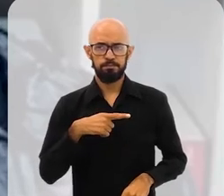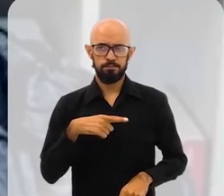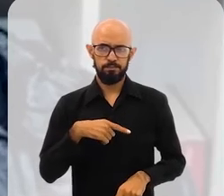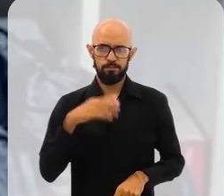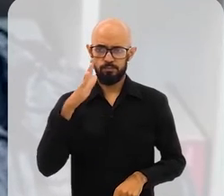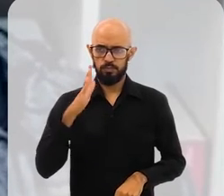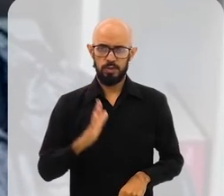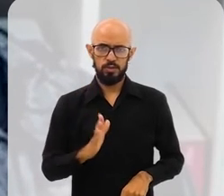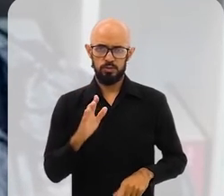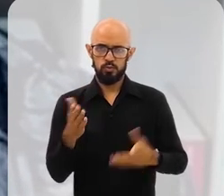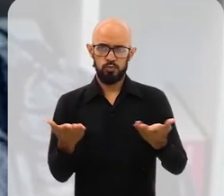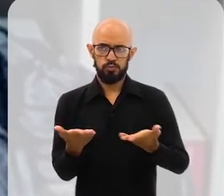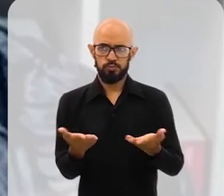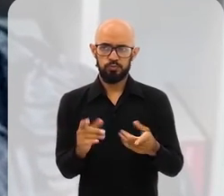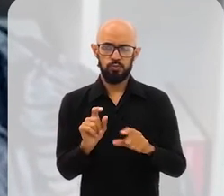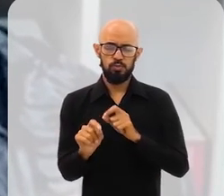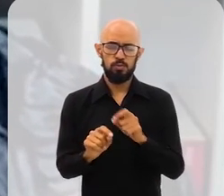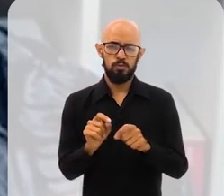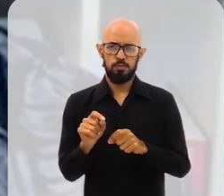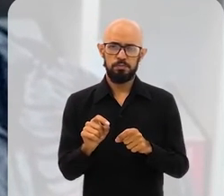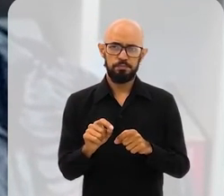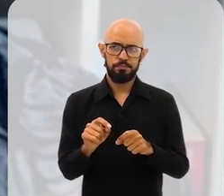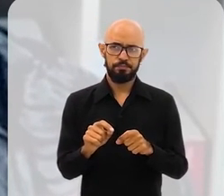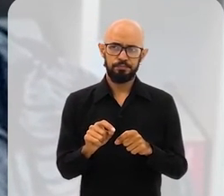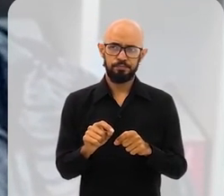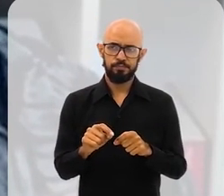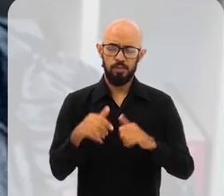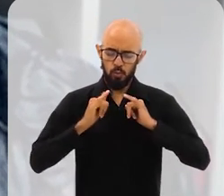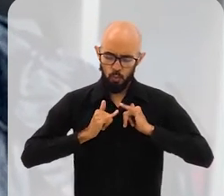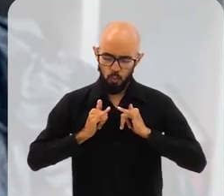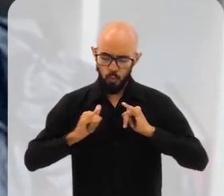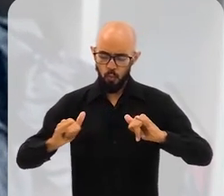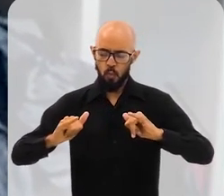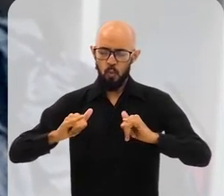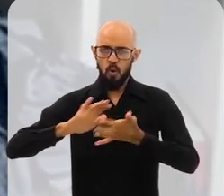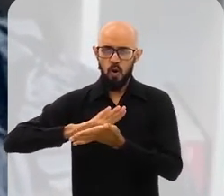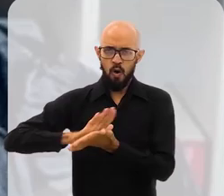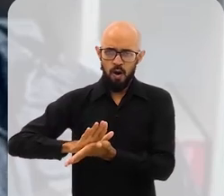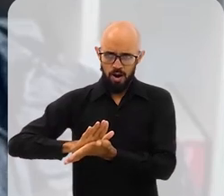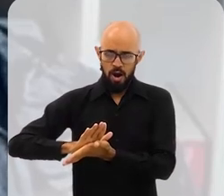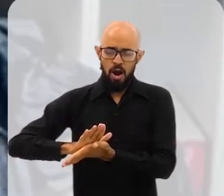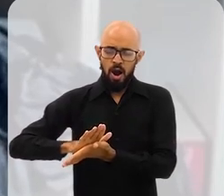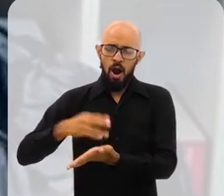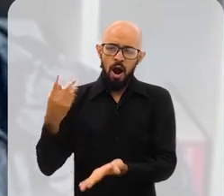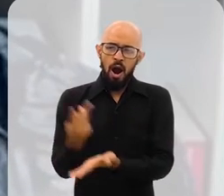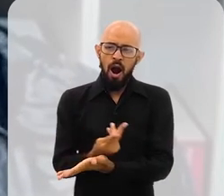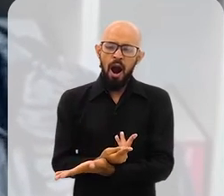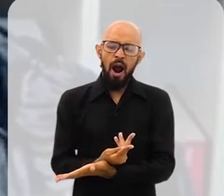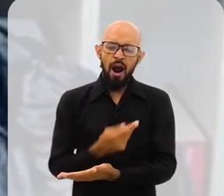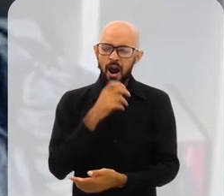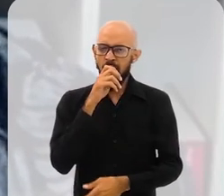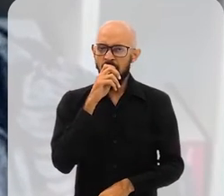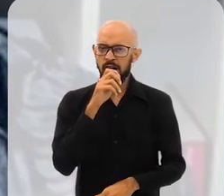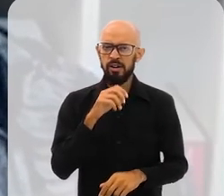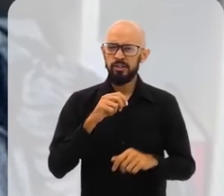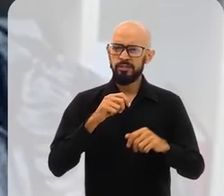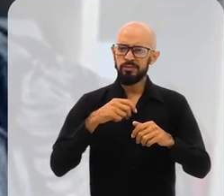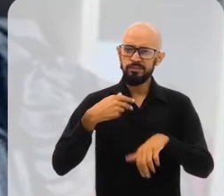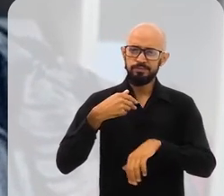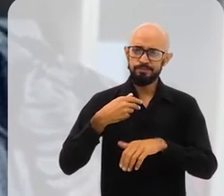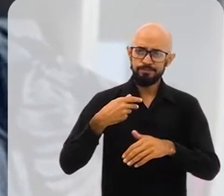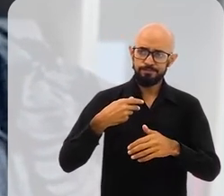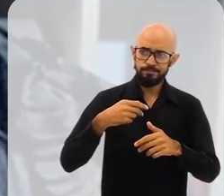nós temos visto hoje no Brasil pelo menos é a denúncia do racismo se algo que